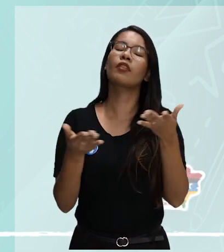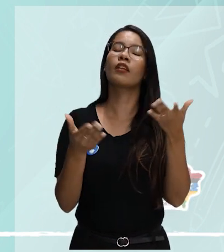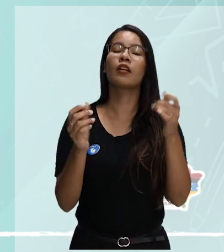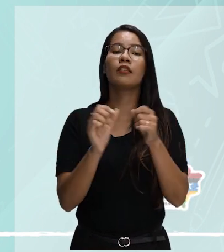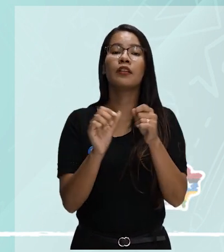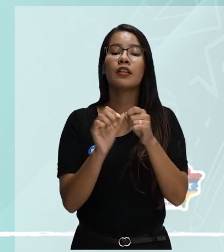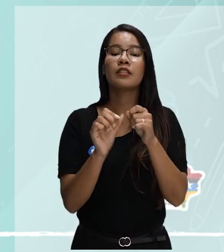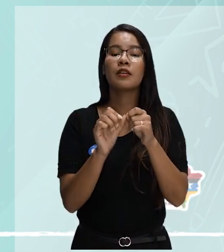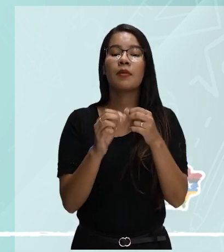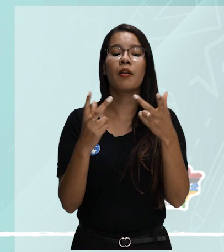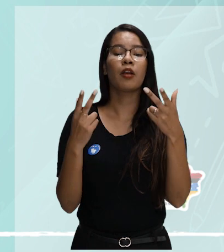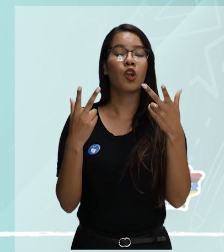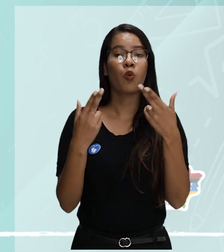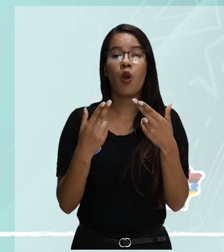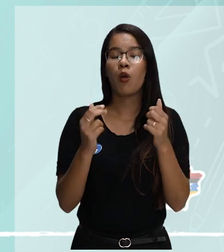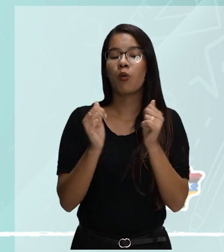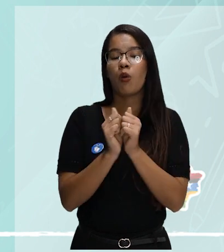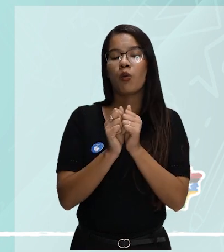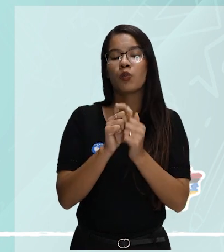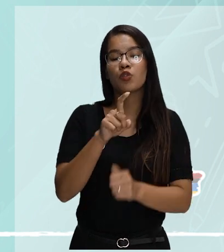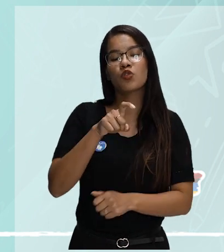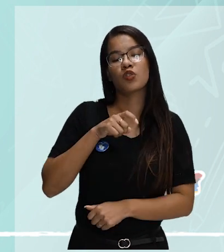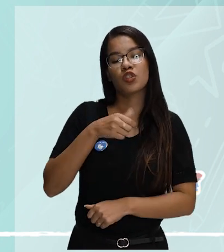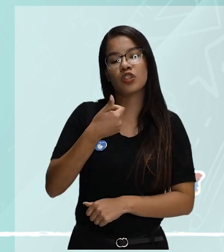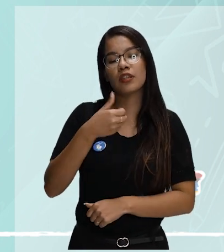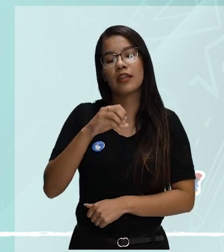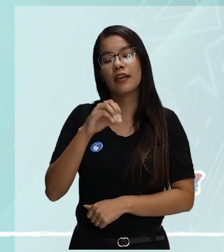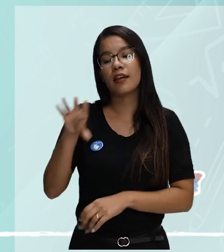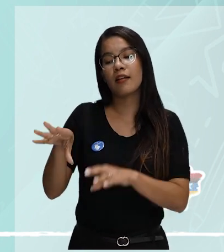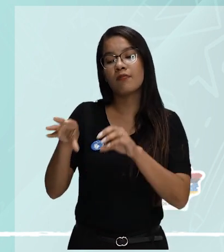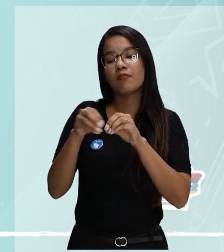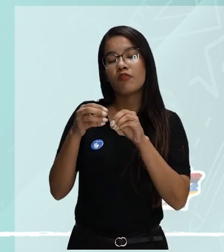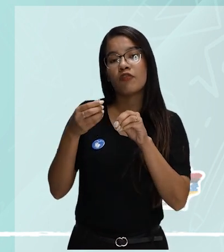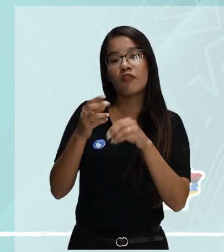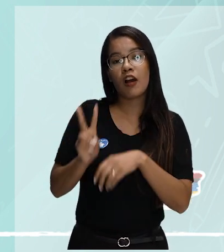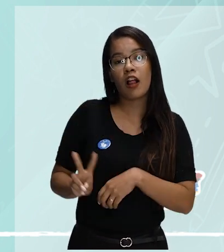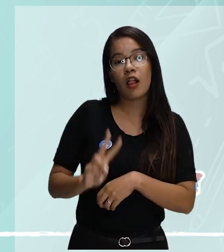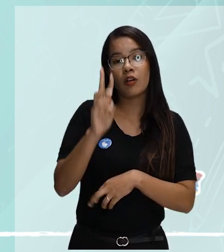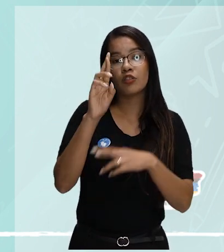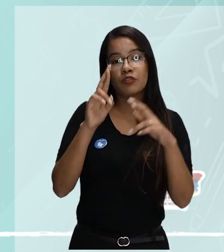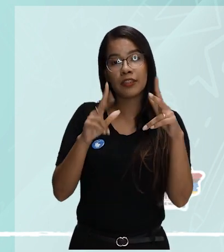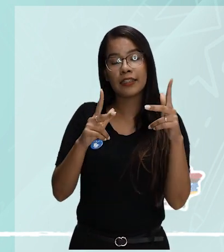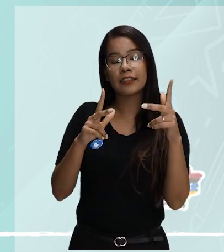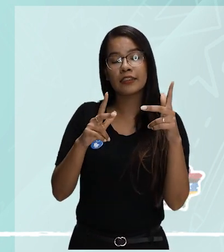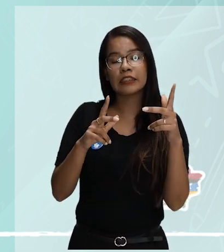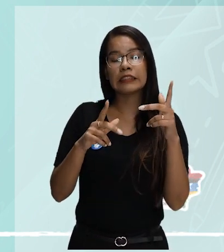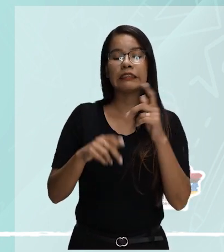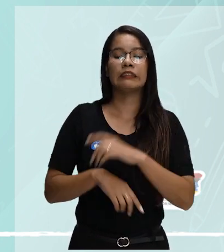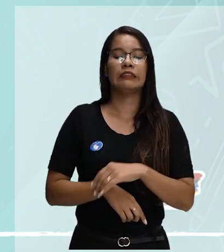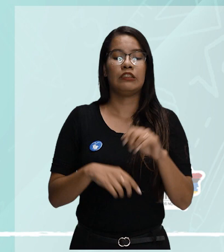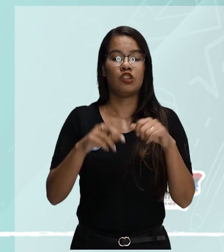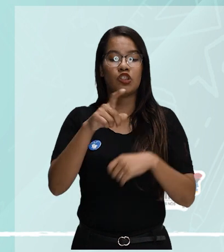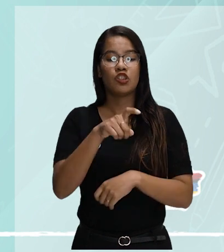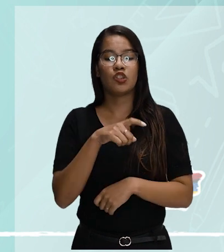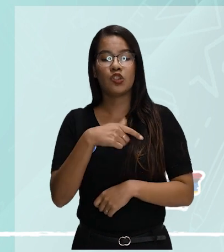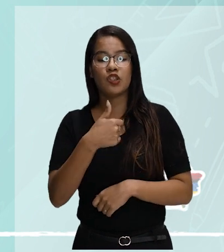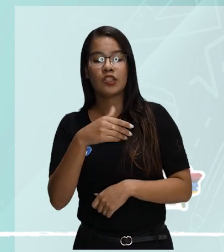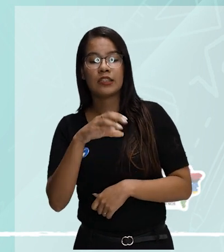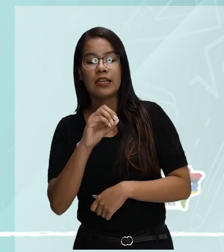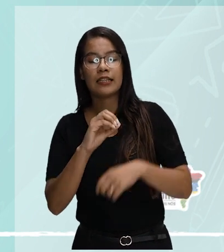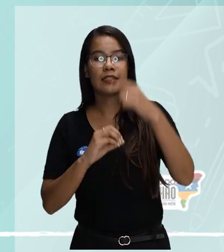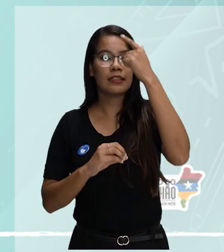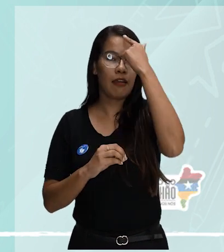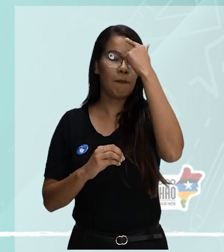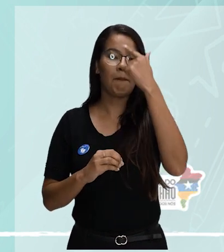mesma coisa para o x10. Peguei um outro valor de x10 e fui buscar aqui a imagem do 10, o valor de y associado a